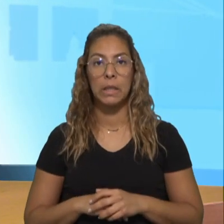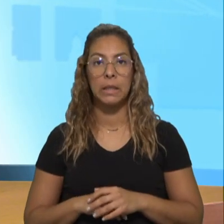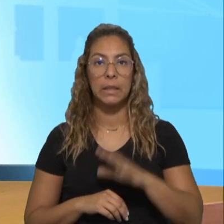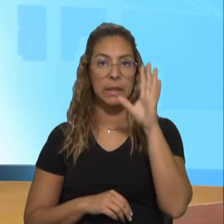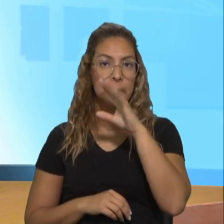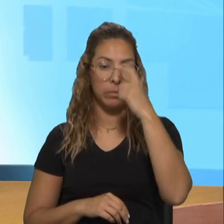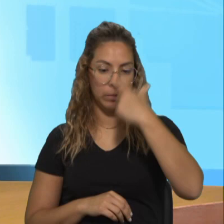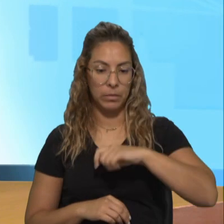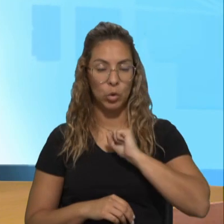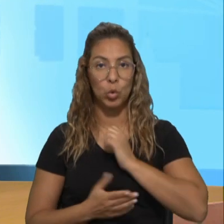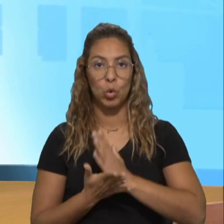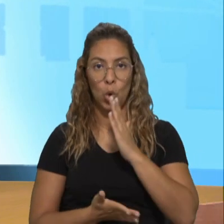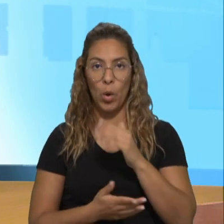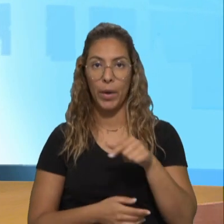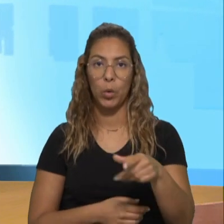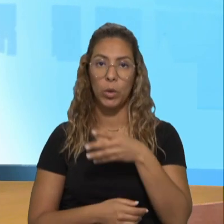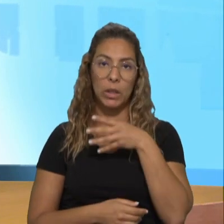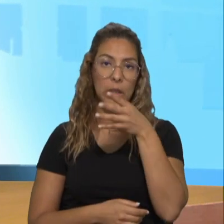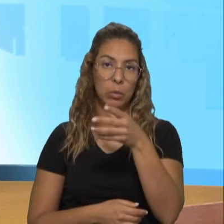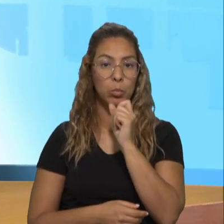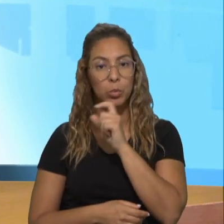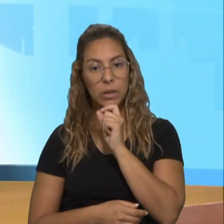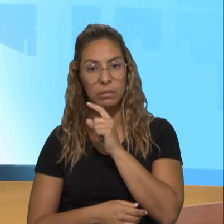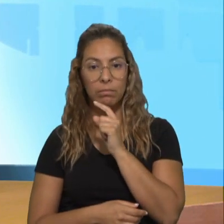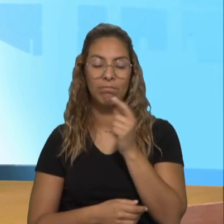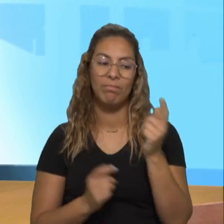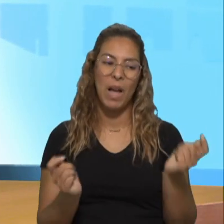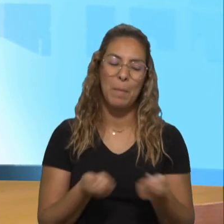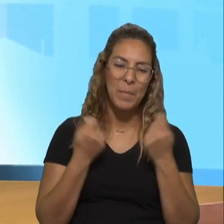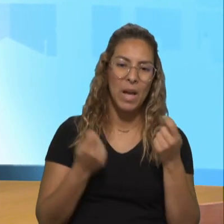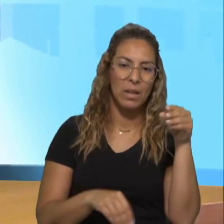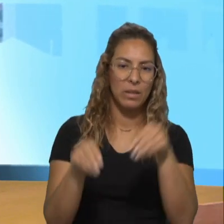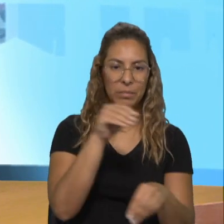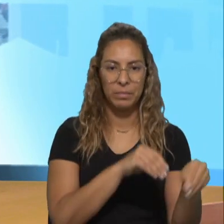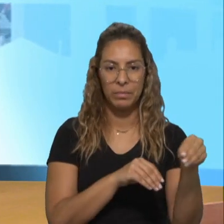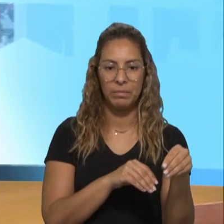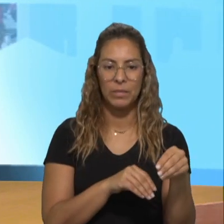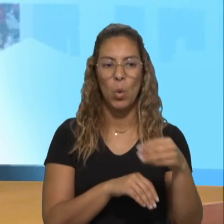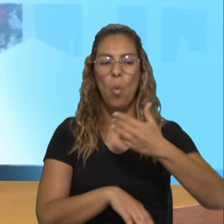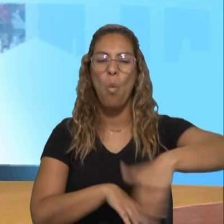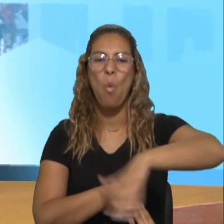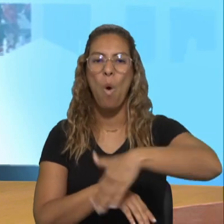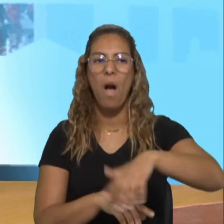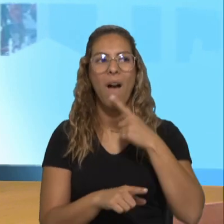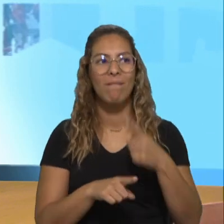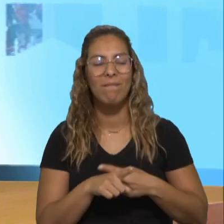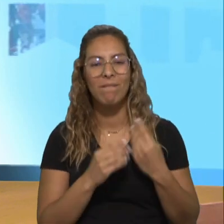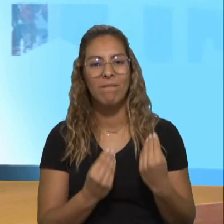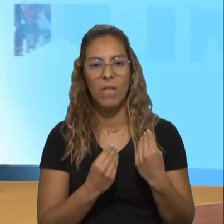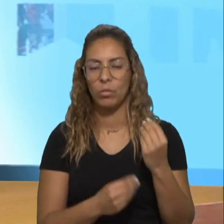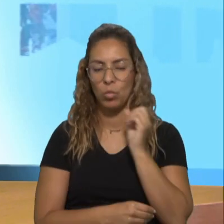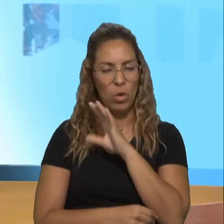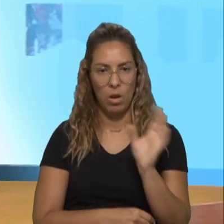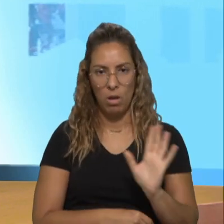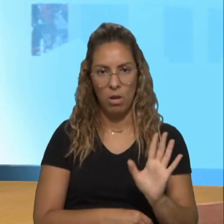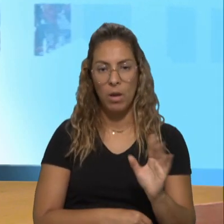só exclusivamente, eu diria que se calhar a campanha eleitoral não tem, ou seja, a campanha eleitoral na rua não tem assim tanta importância. Mas lá